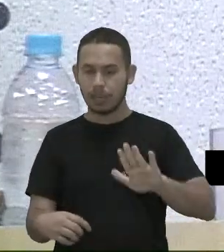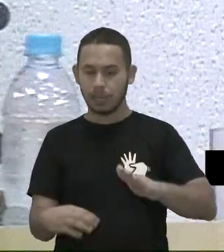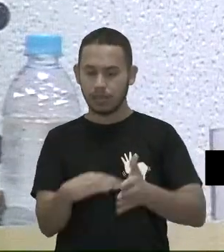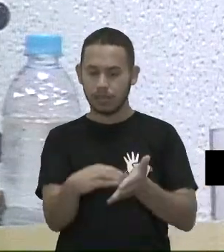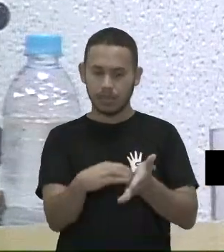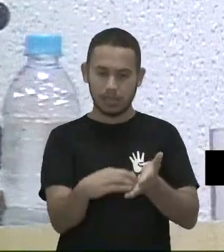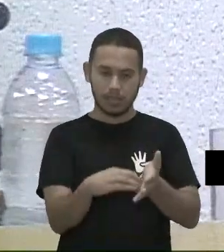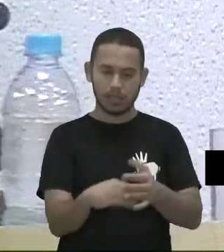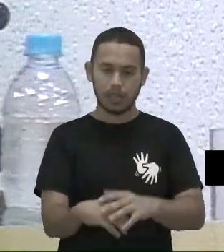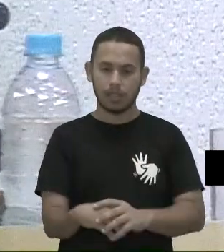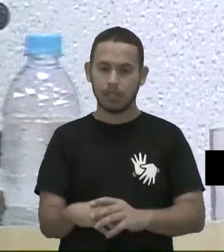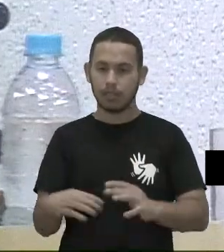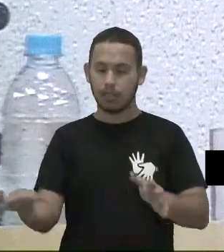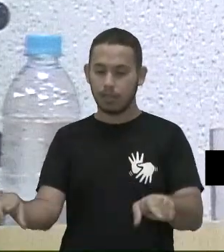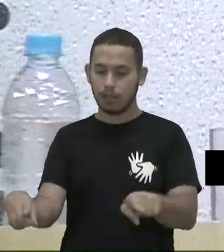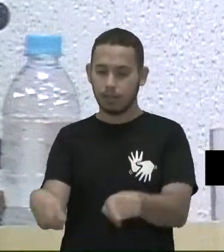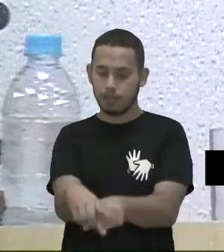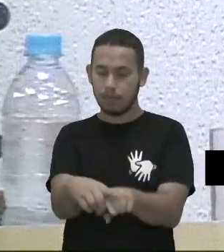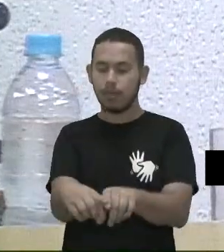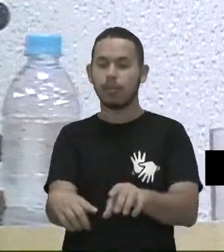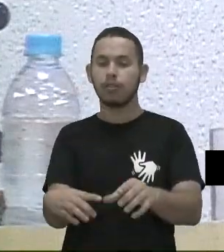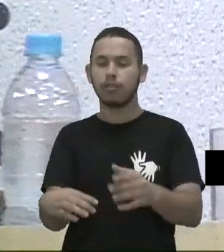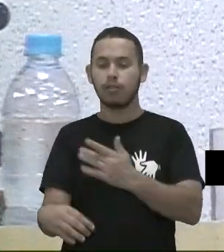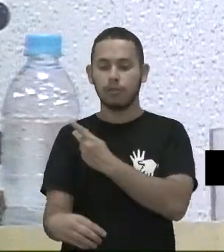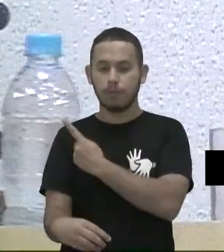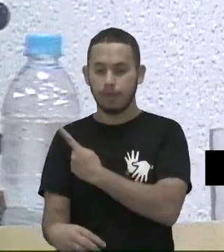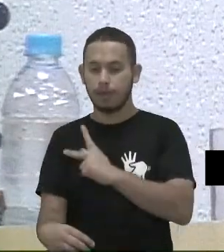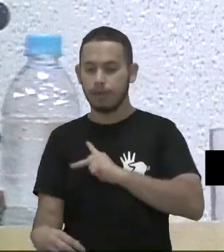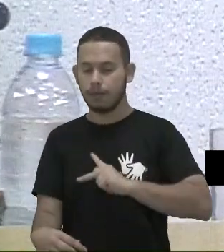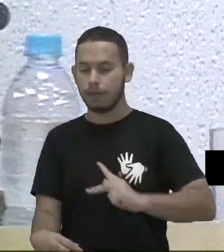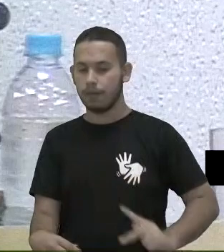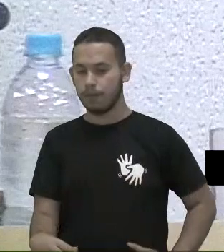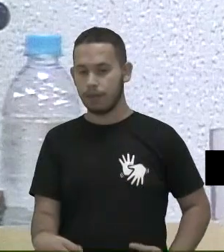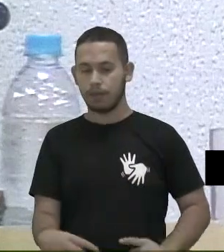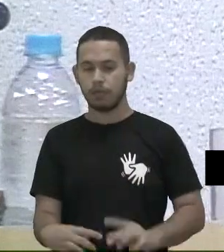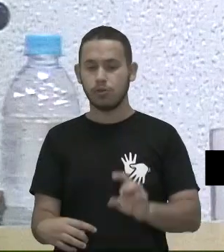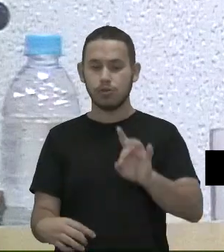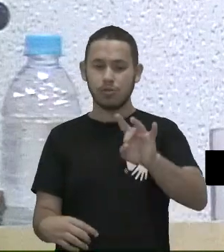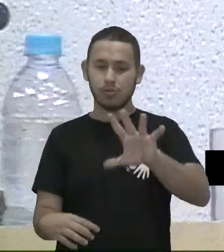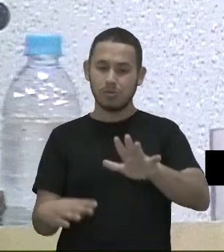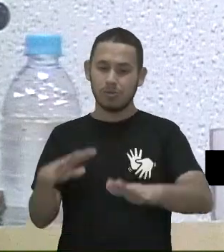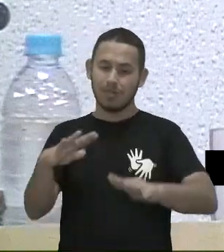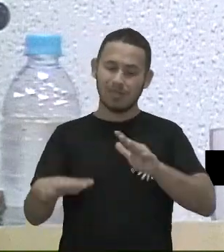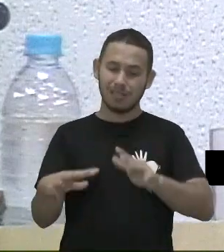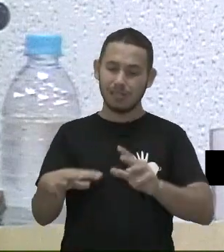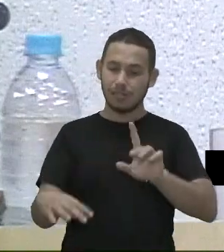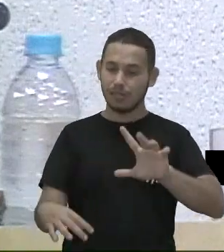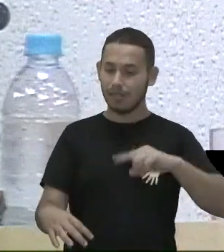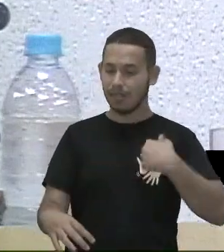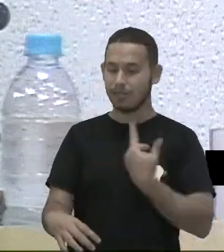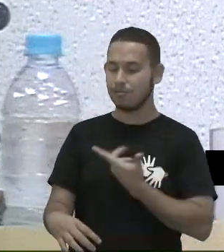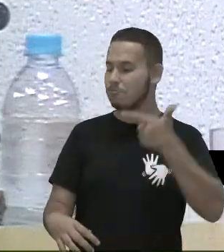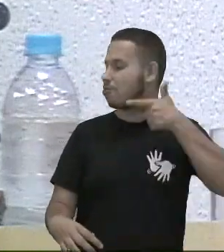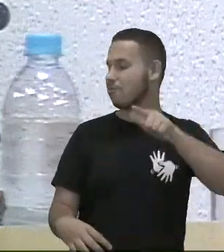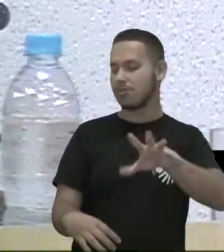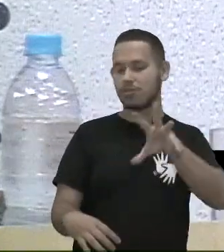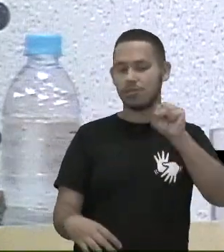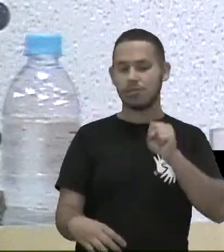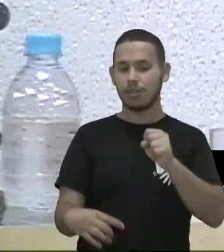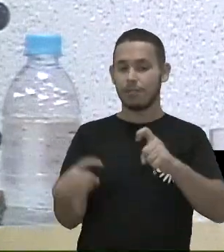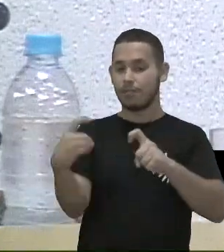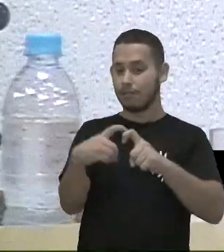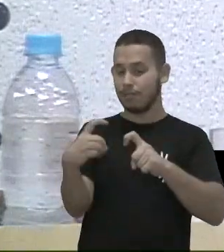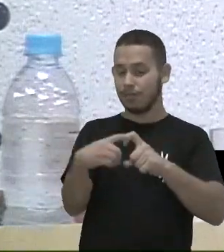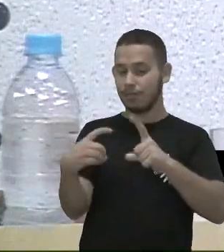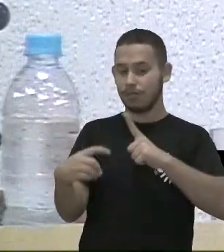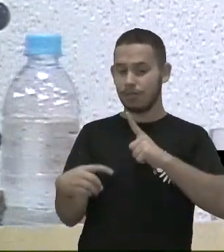prefeito. Soltamos alguns convites e só alguns estamos tendo problema para ouvir. Tem médico que também,